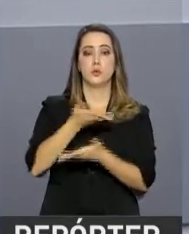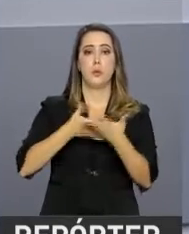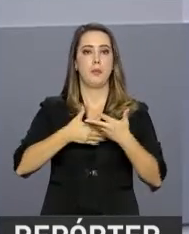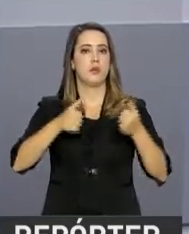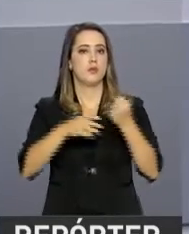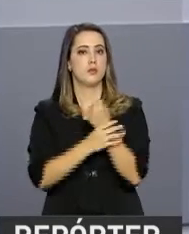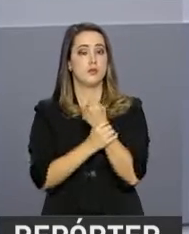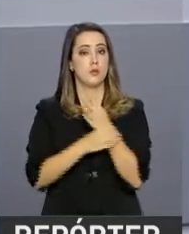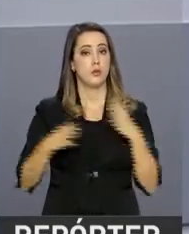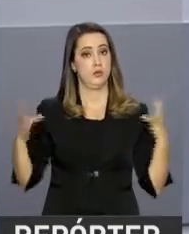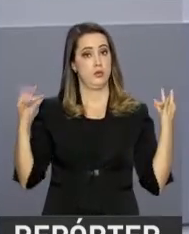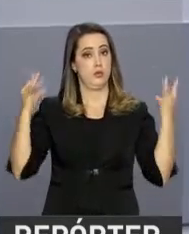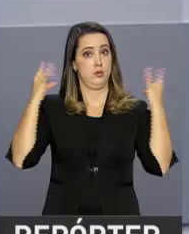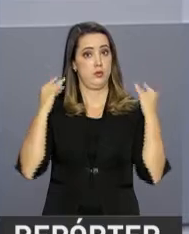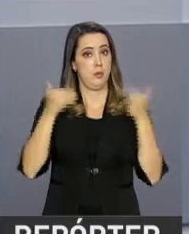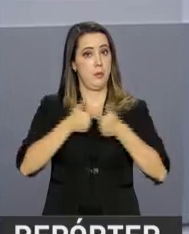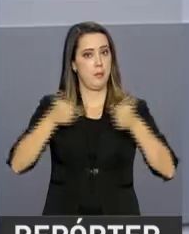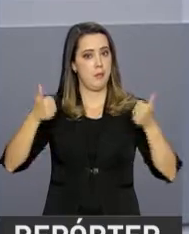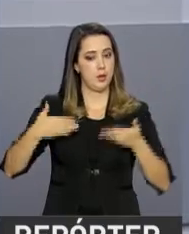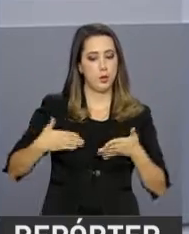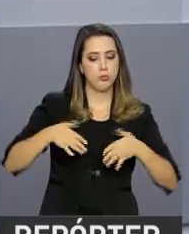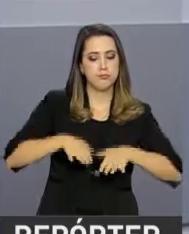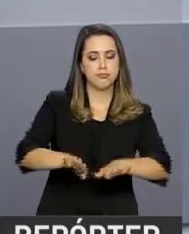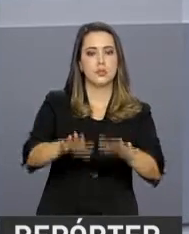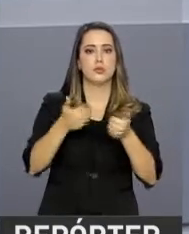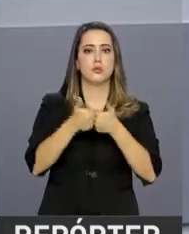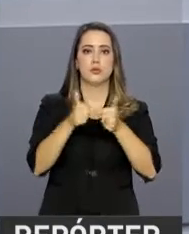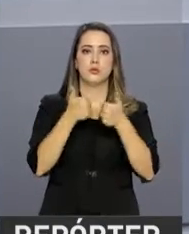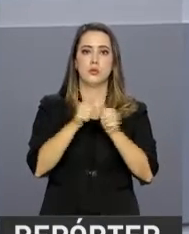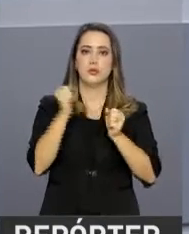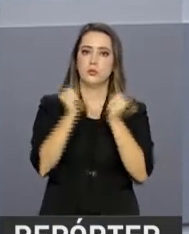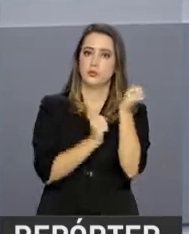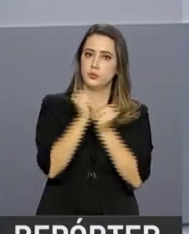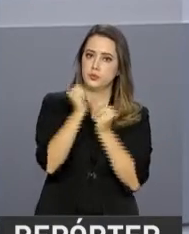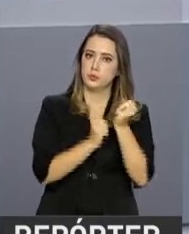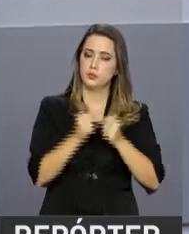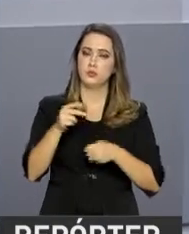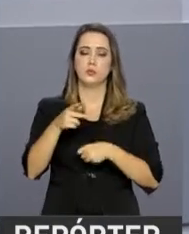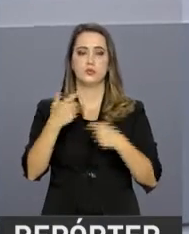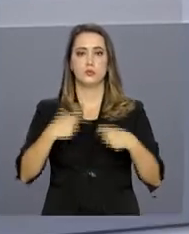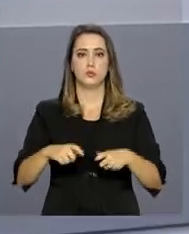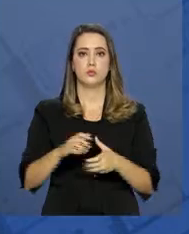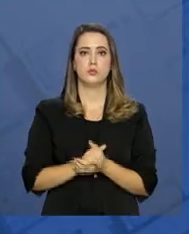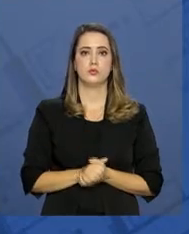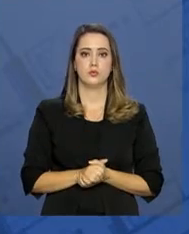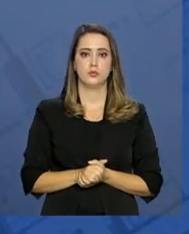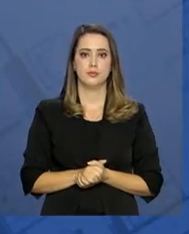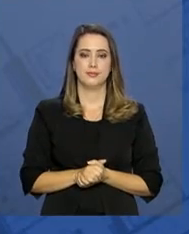segurança aos motoristas e melhora o escoamento da produção agroindustrial da região